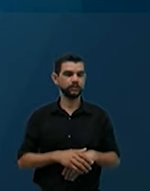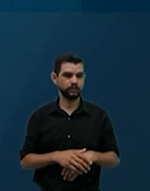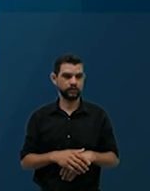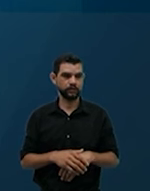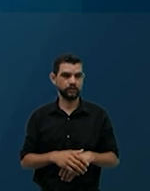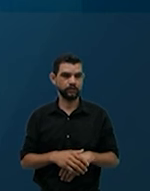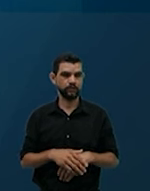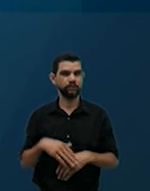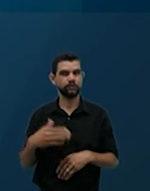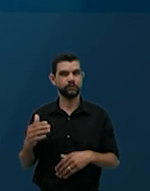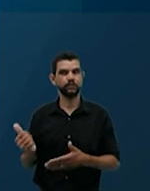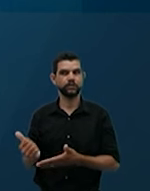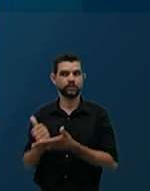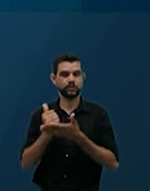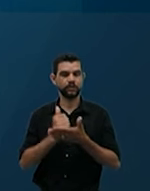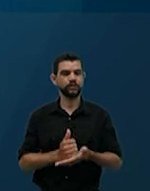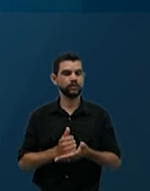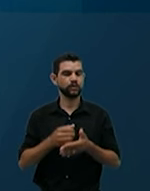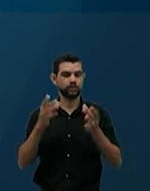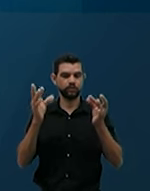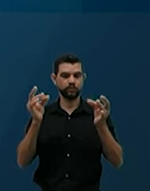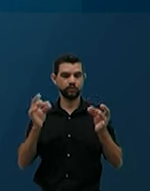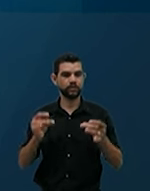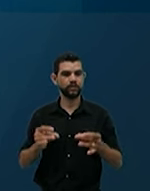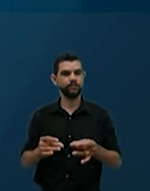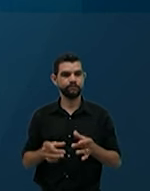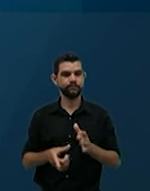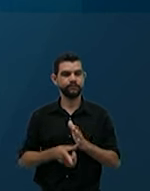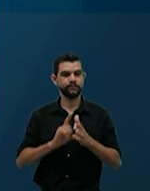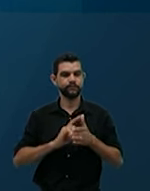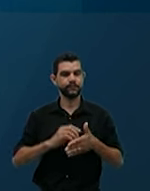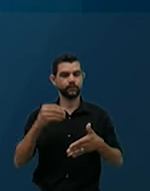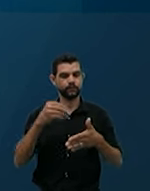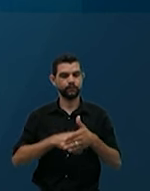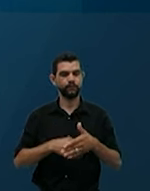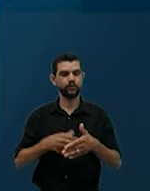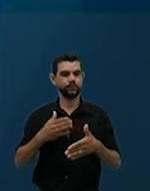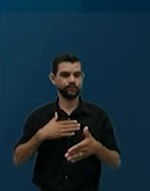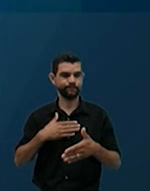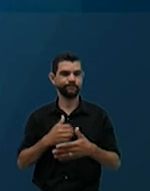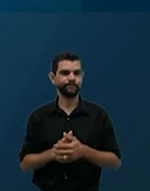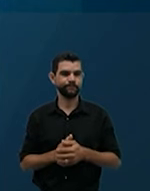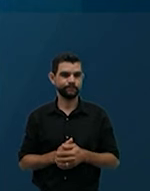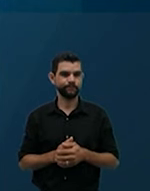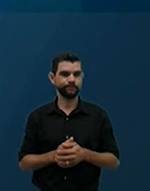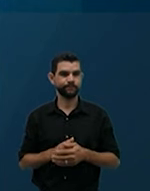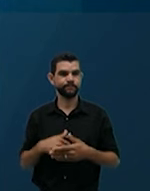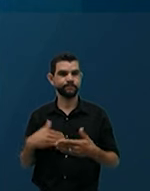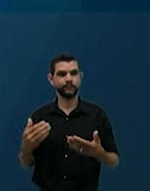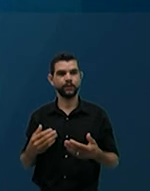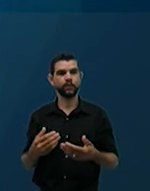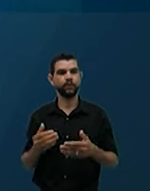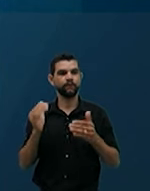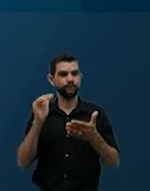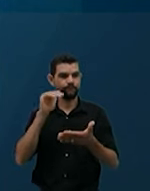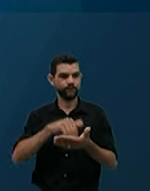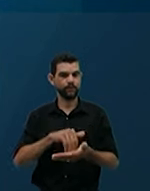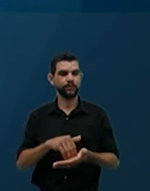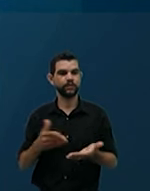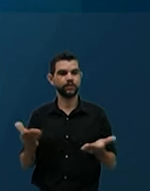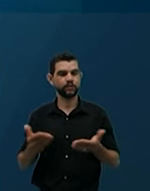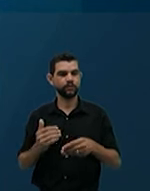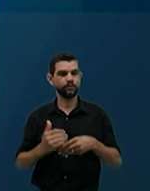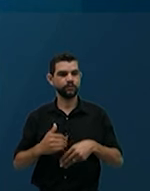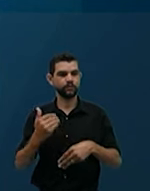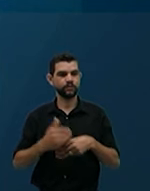queria trazer aqui novamente em aditamento ao voto que proferi. Muito obrigado, ministra Regina. Obrigada, ministro Paulo Sérgio. Então, finalmente, agora a palavra ao ministro Falcão para o seu voto. Presidente, eu tenho